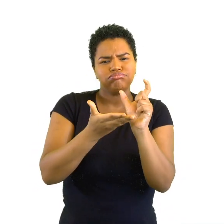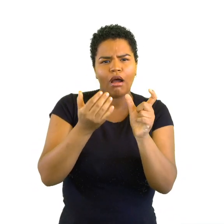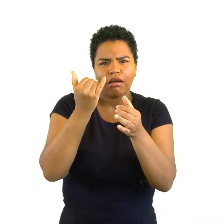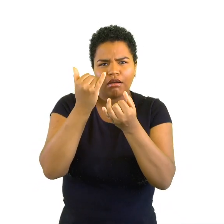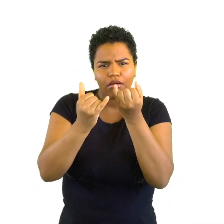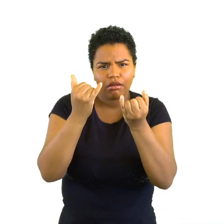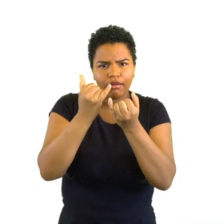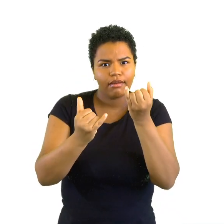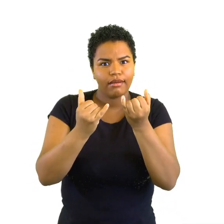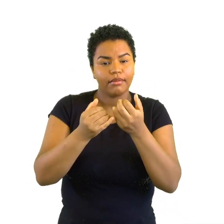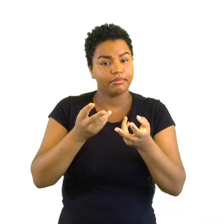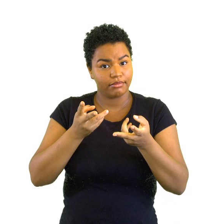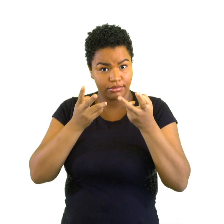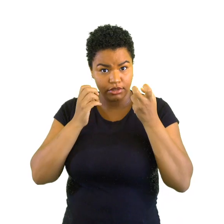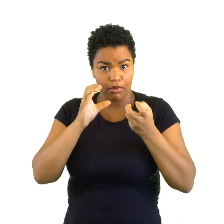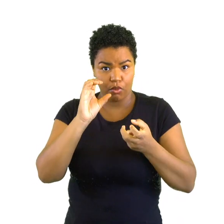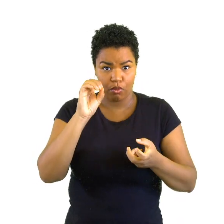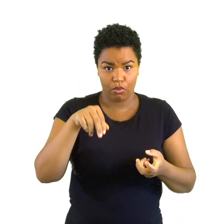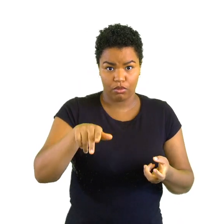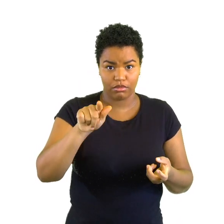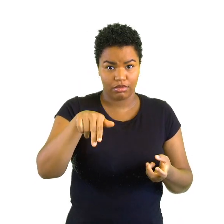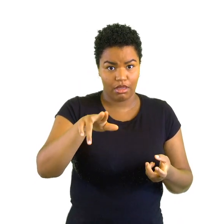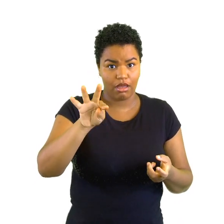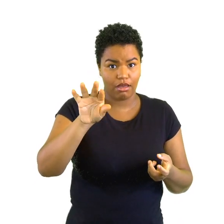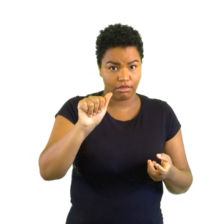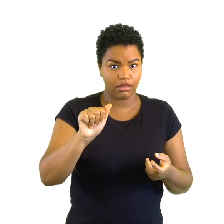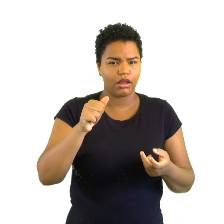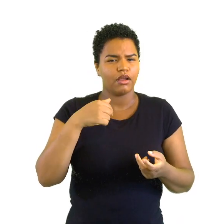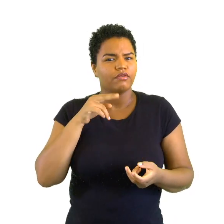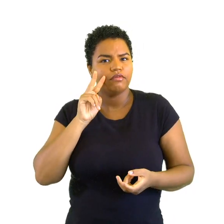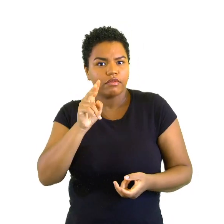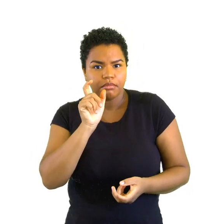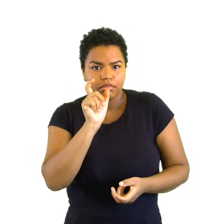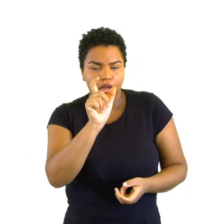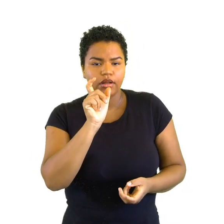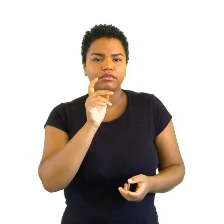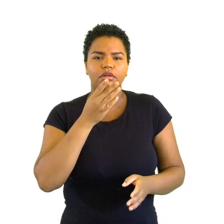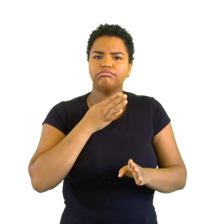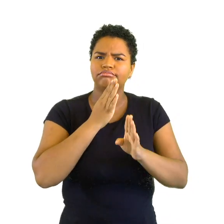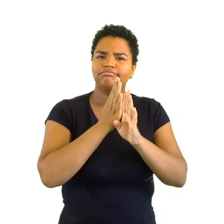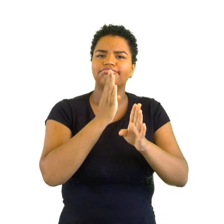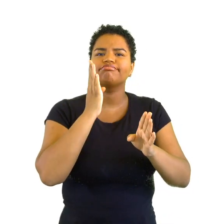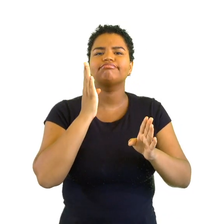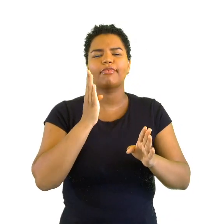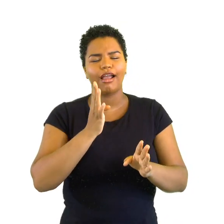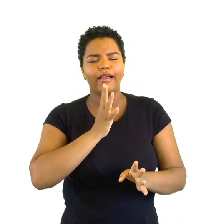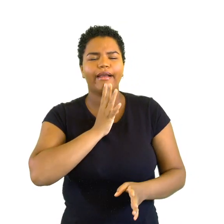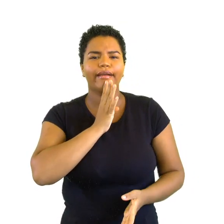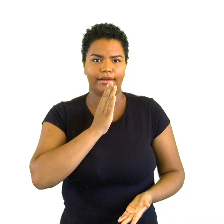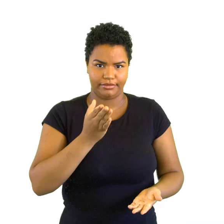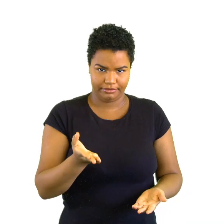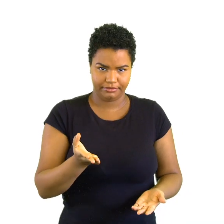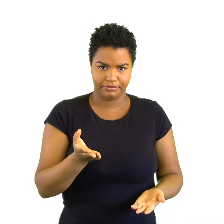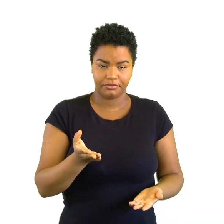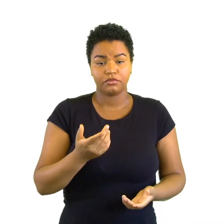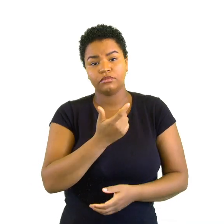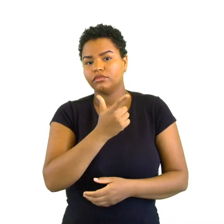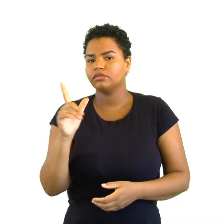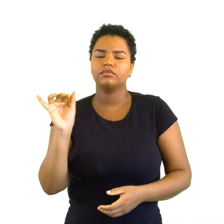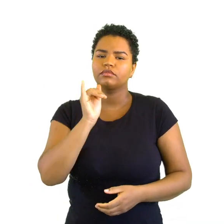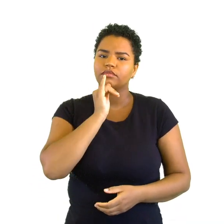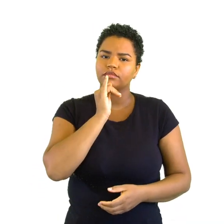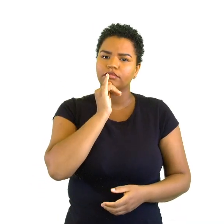palavra cognata. A partir do momento que eu olho aquela palavra, eu já identifico do que se trata. Outro exemplo, a